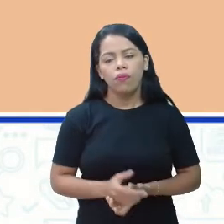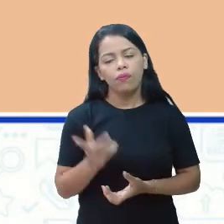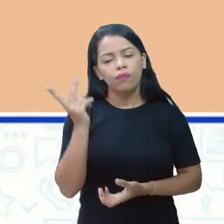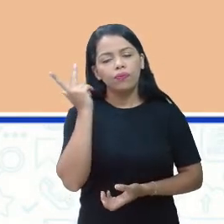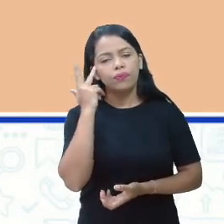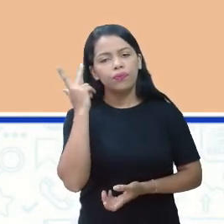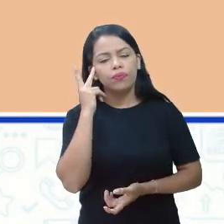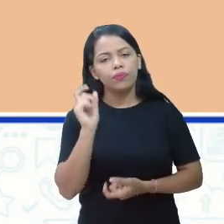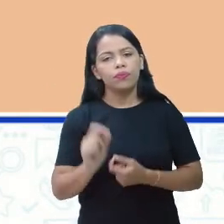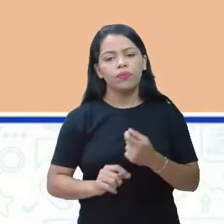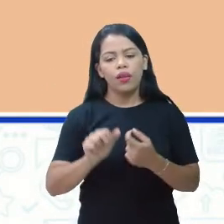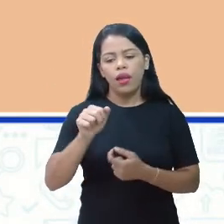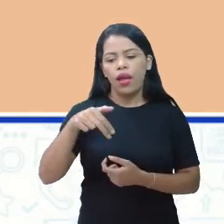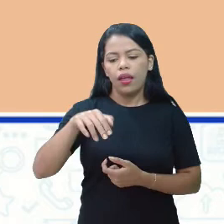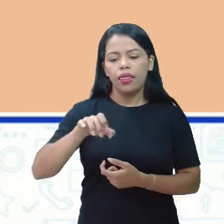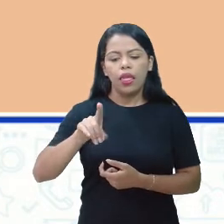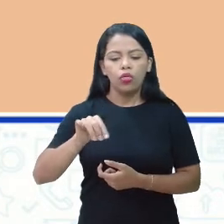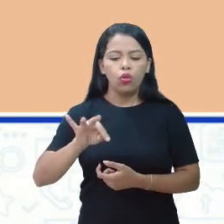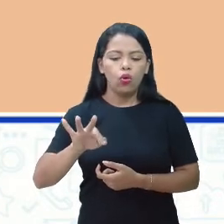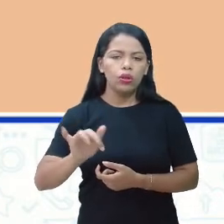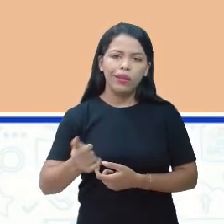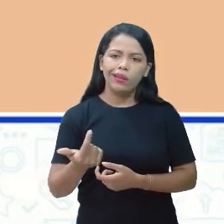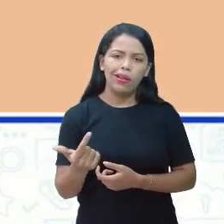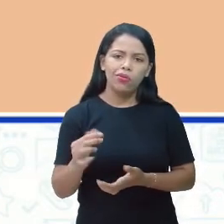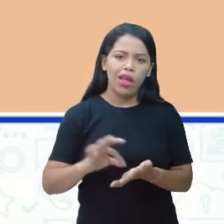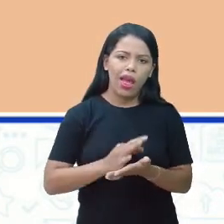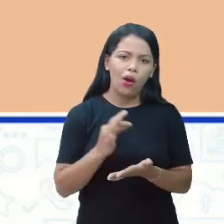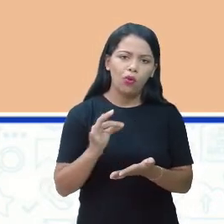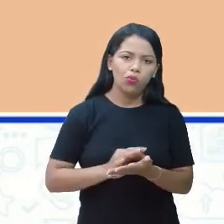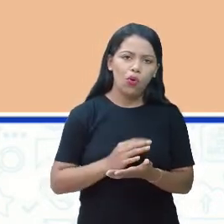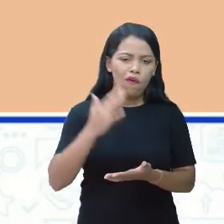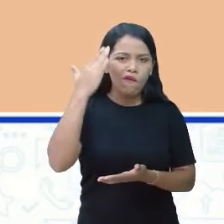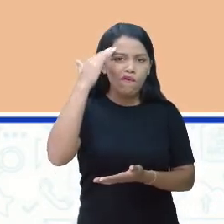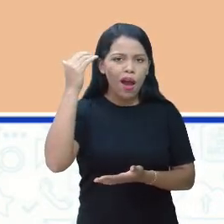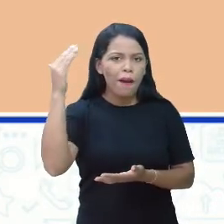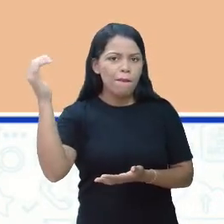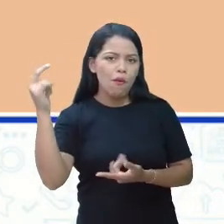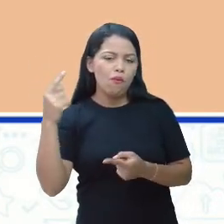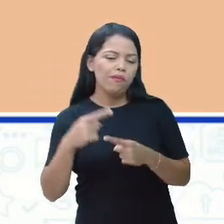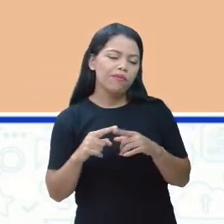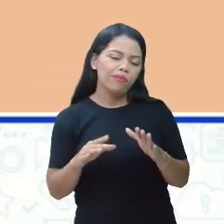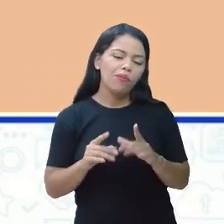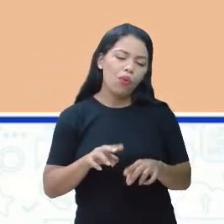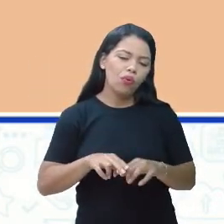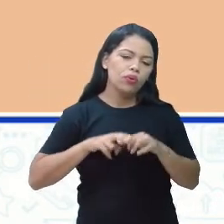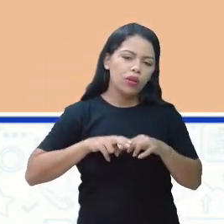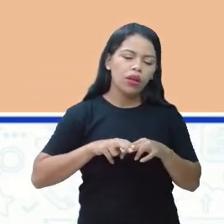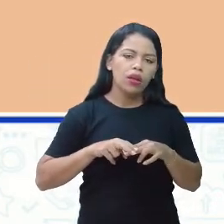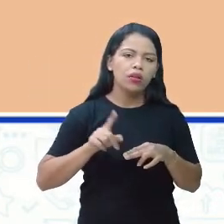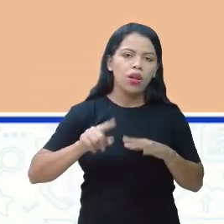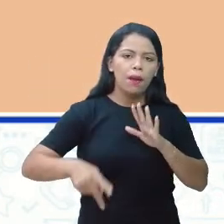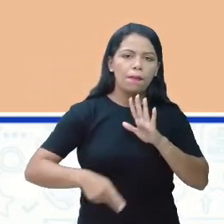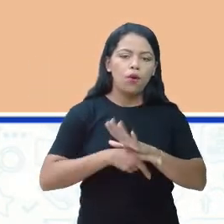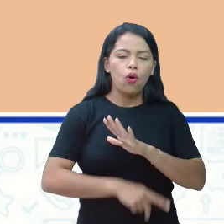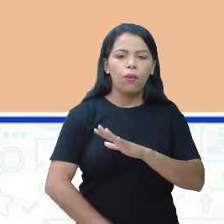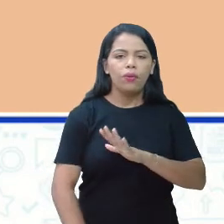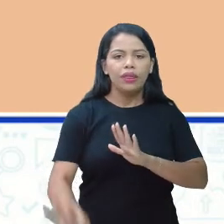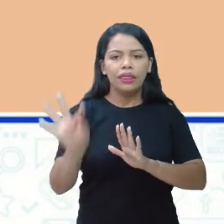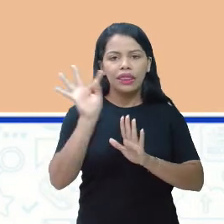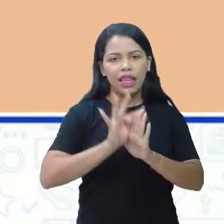Geralmente, as anedotas não têm autor conhecido, por isso são considerados textos de